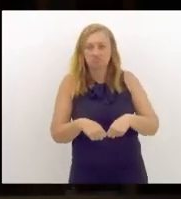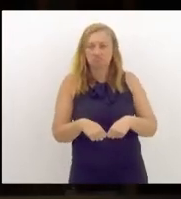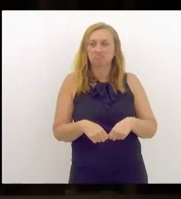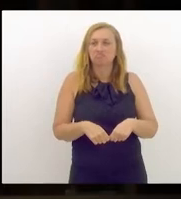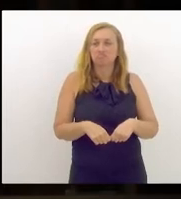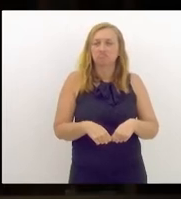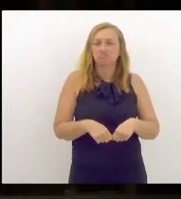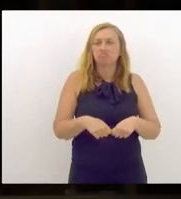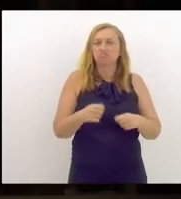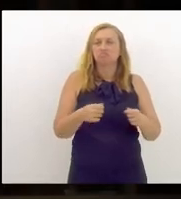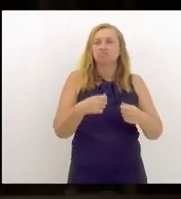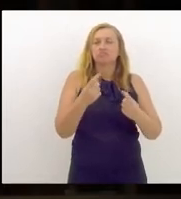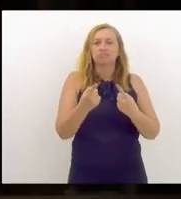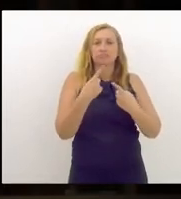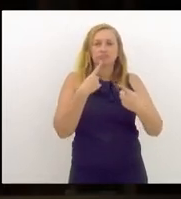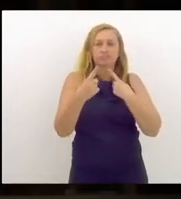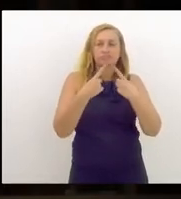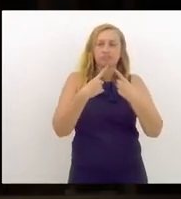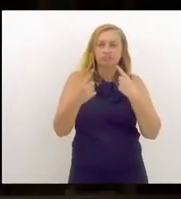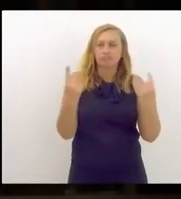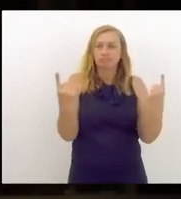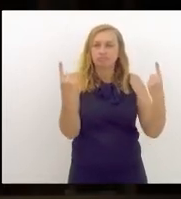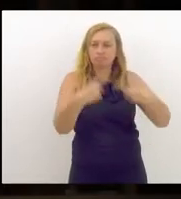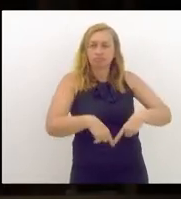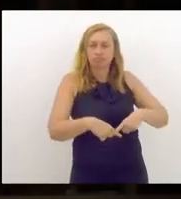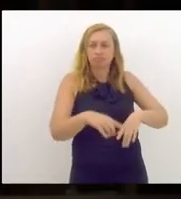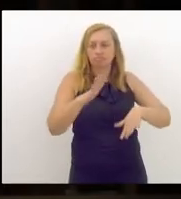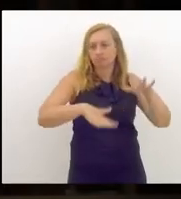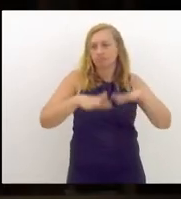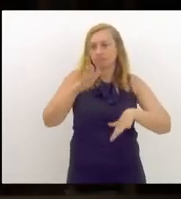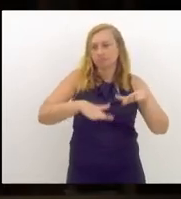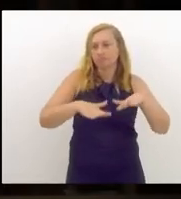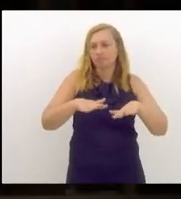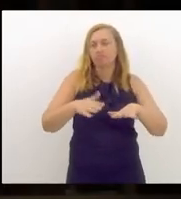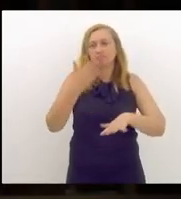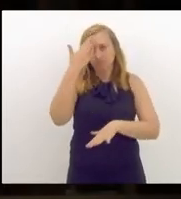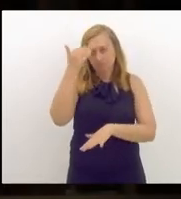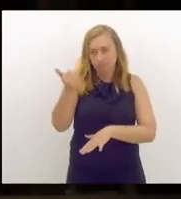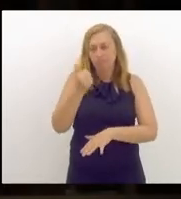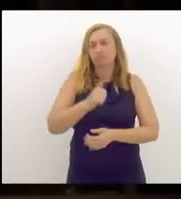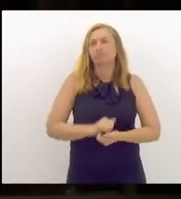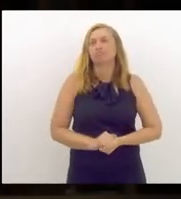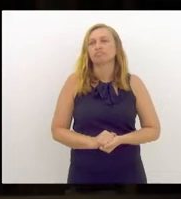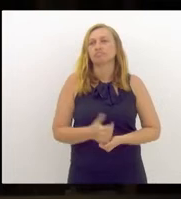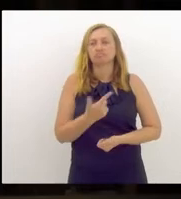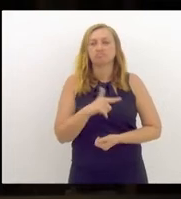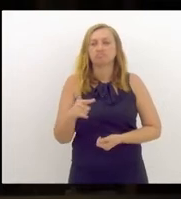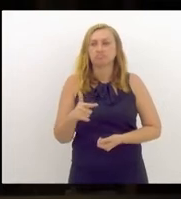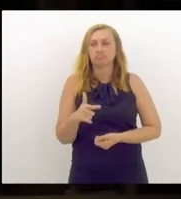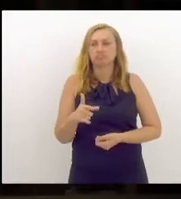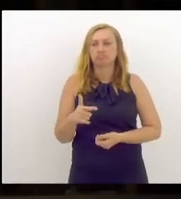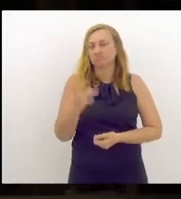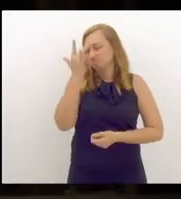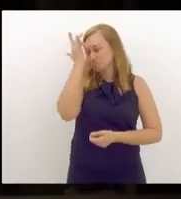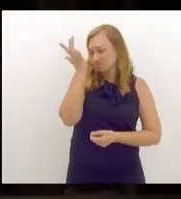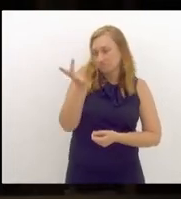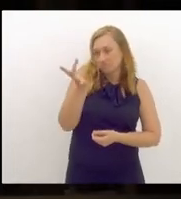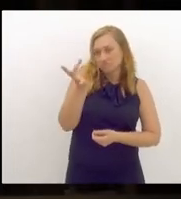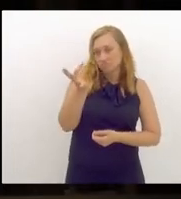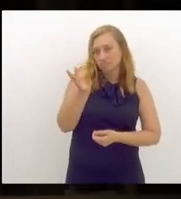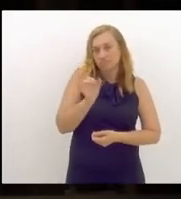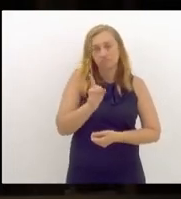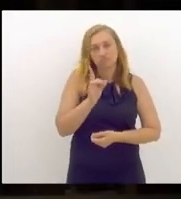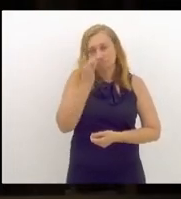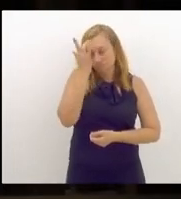diálogo independente dos Desafios que estavam postos nós saberemos que não teria sido tão fácil não